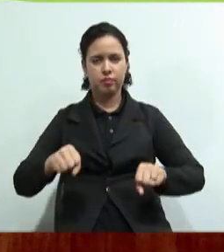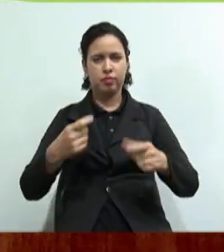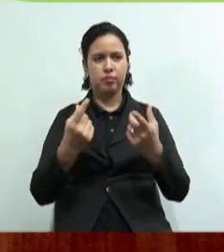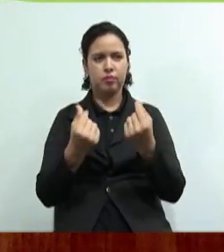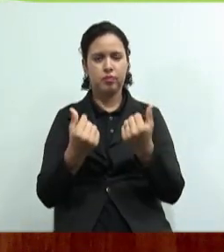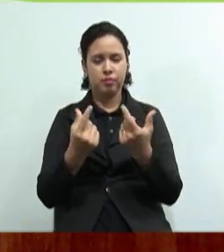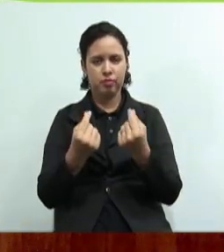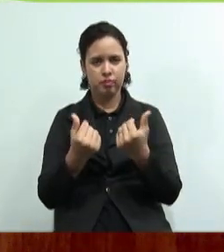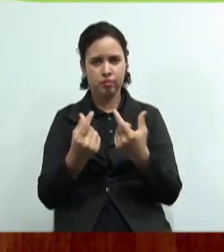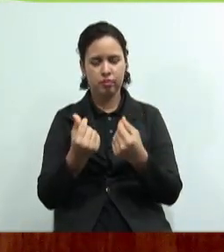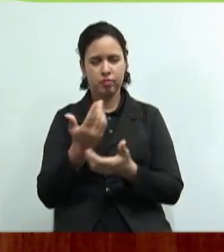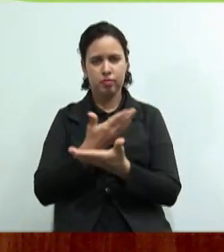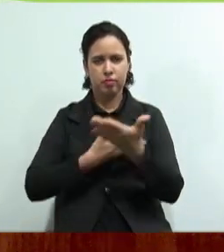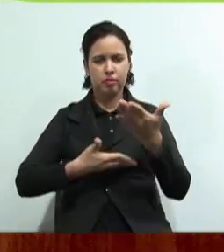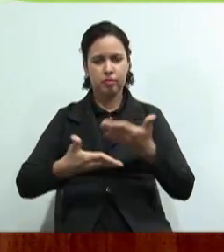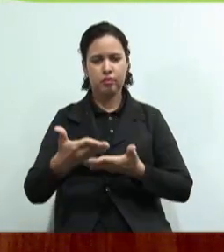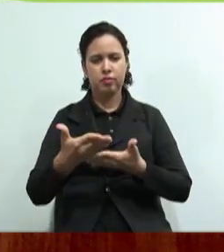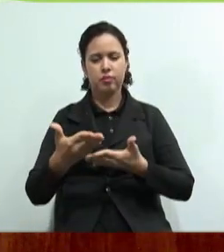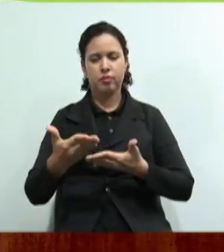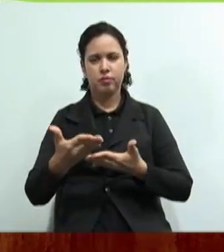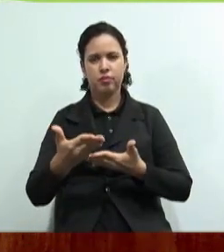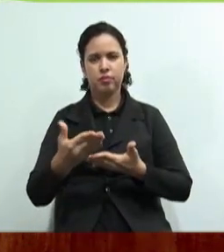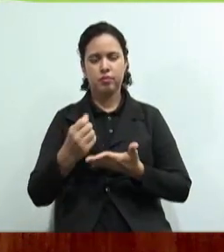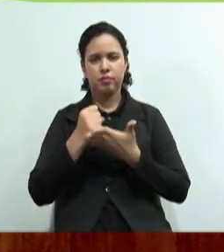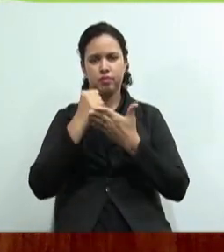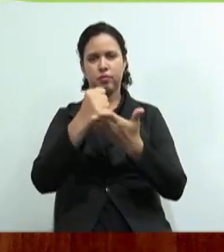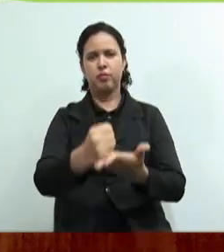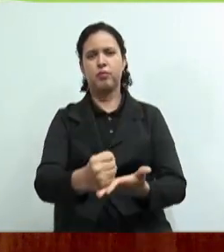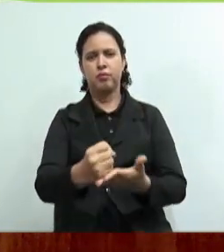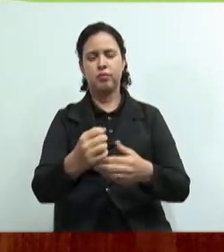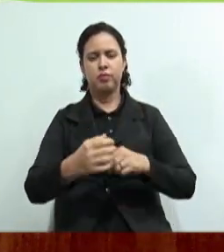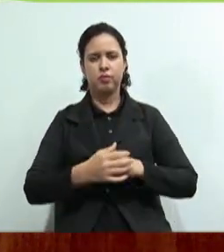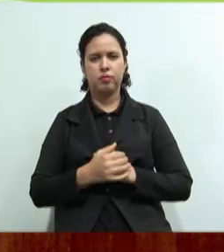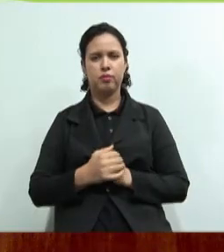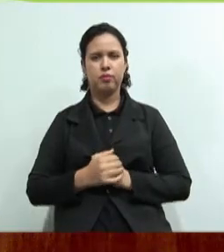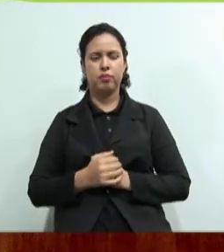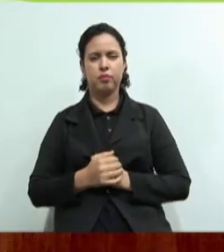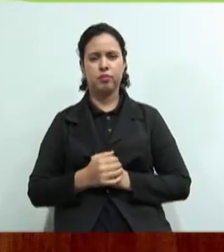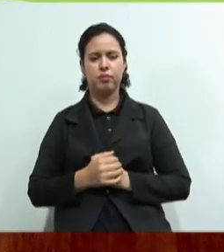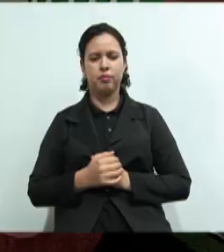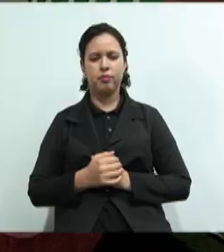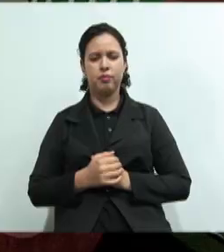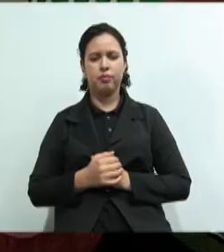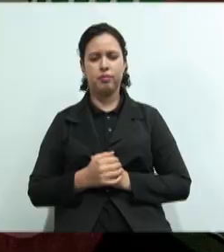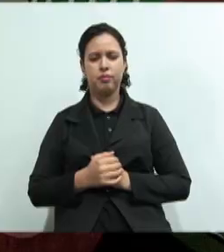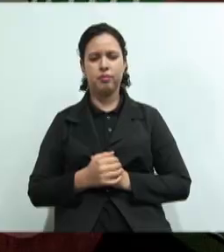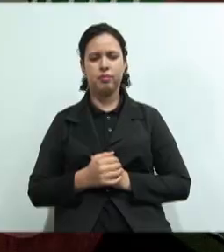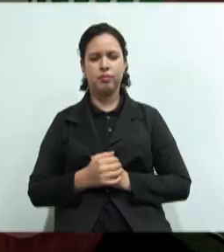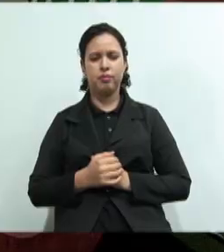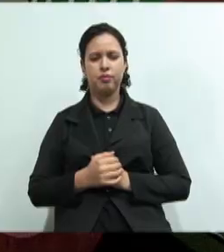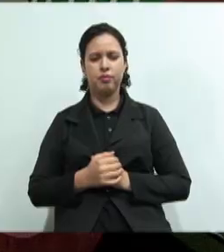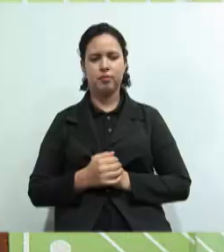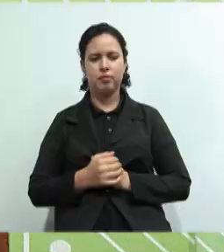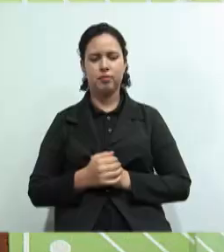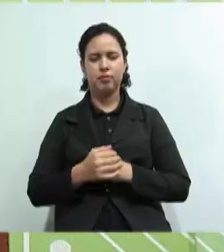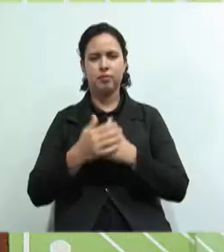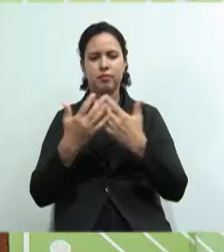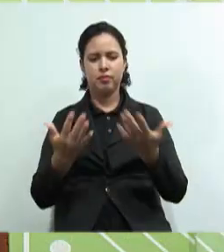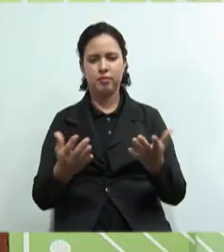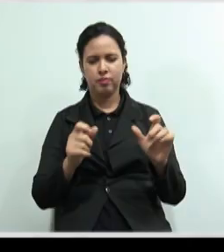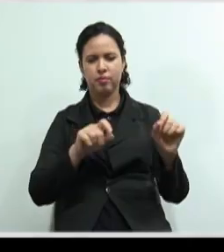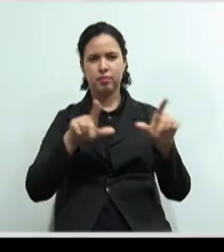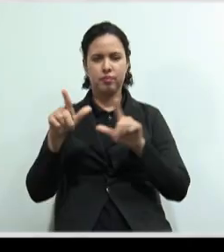nesse sistema de consumo, de oferta e de demanda. Seguindo, sim, pode. Perdão. Seguindo no